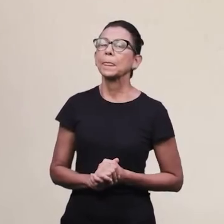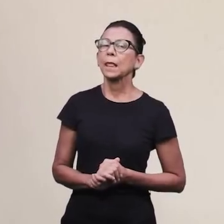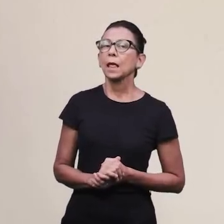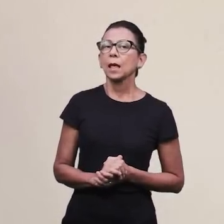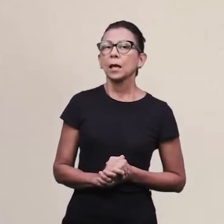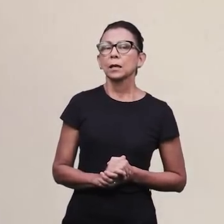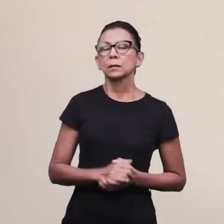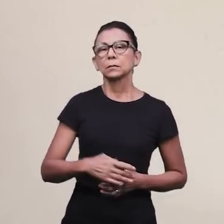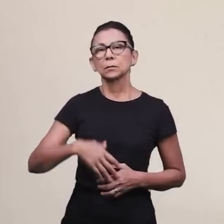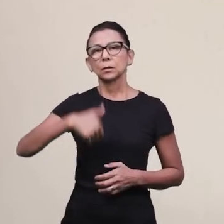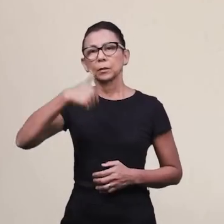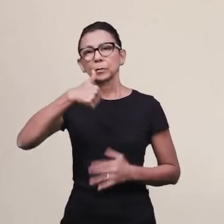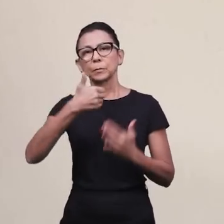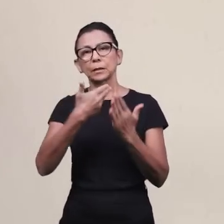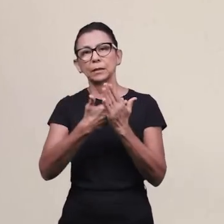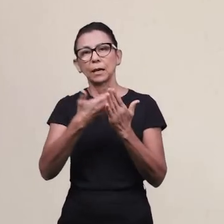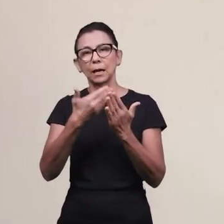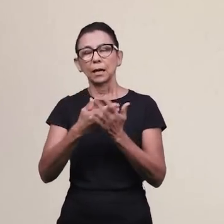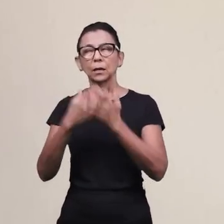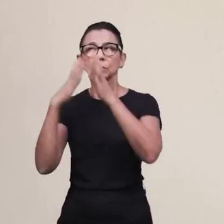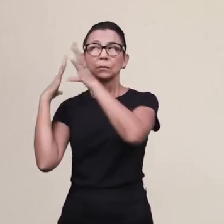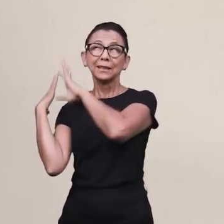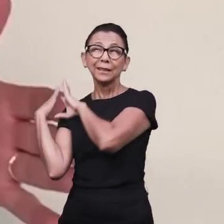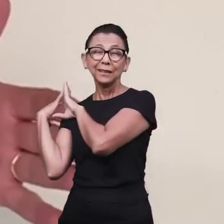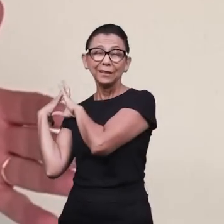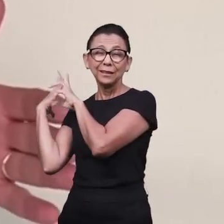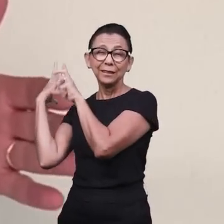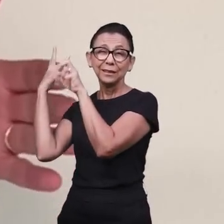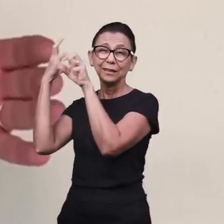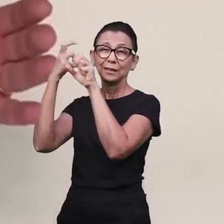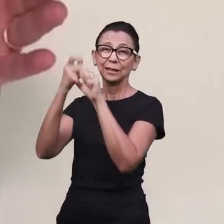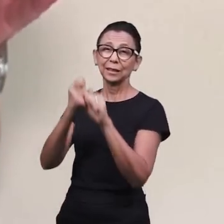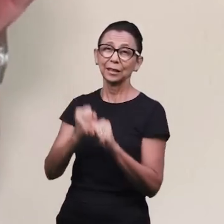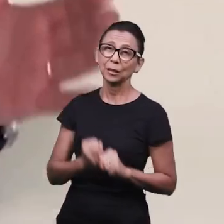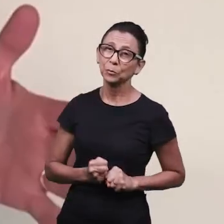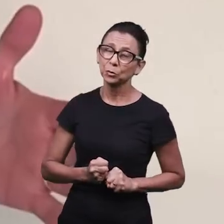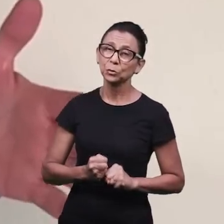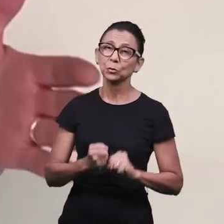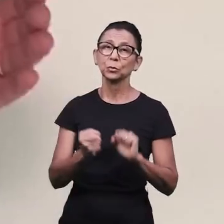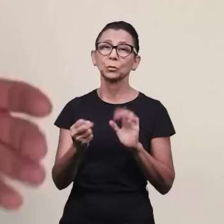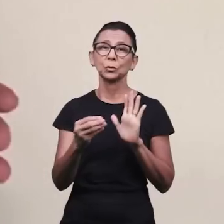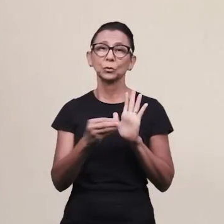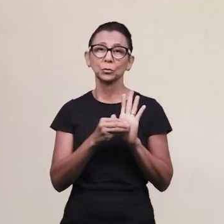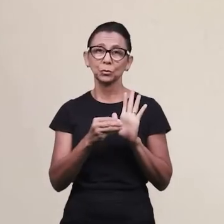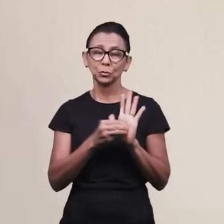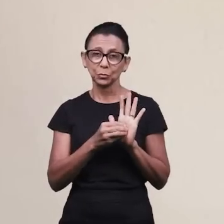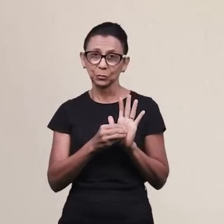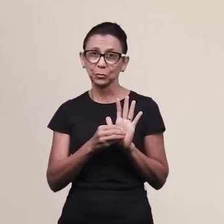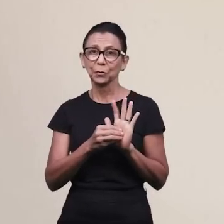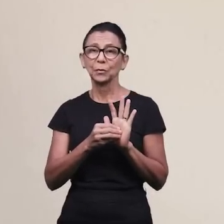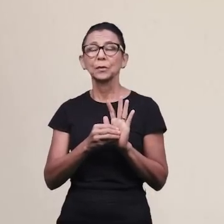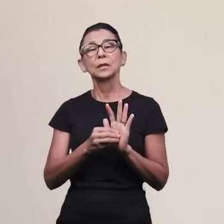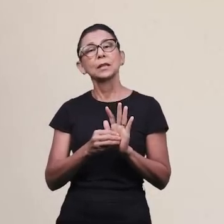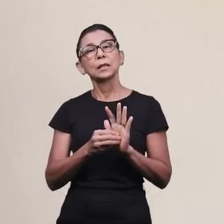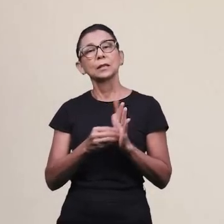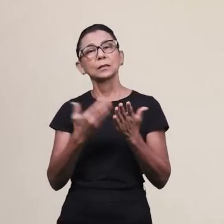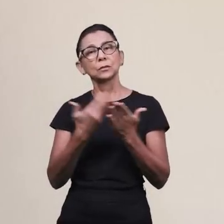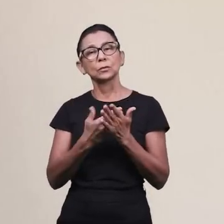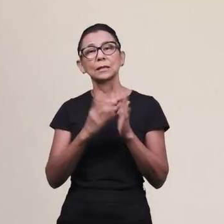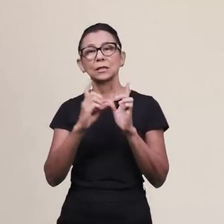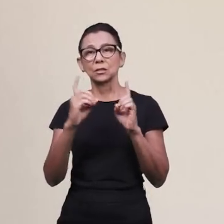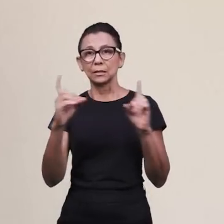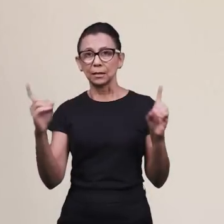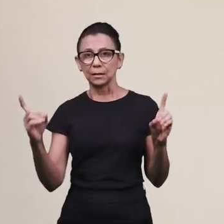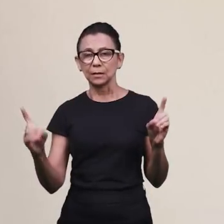resumo, uma revisão do conteúdo visto pelo EAD do Instituto Bíblico. E na